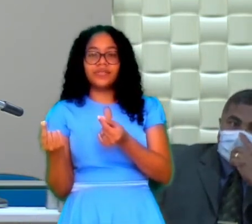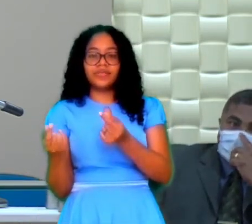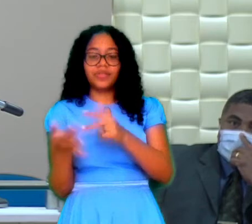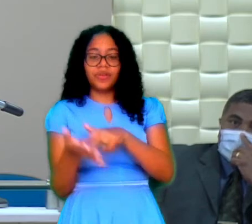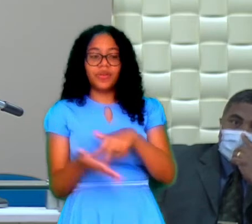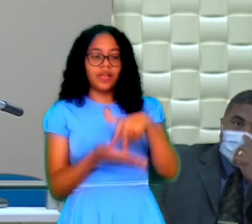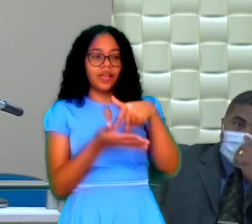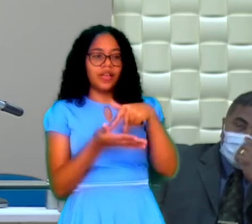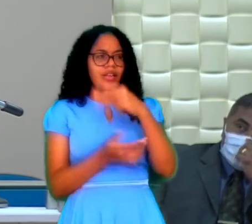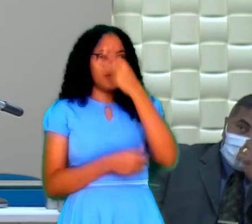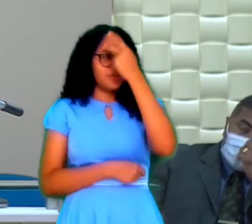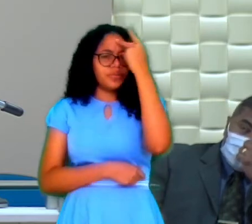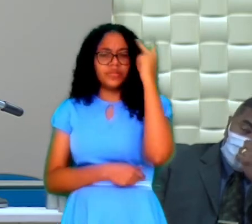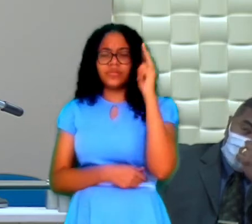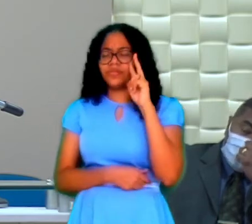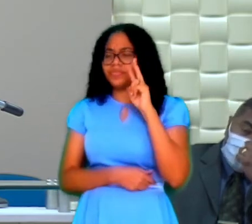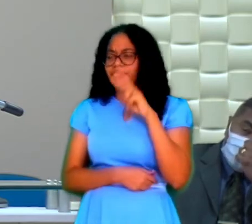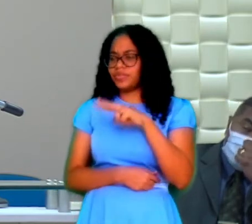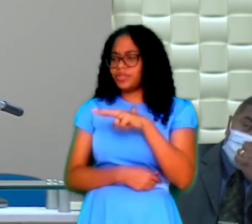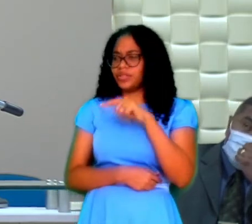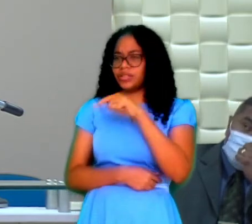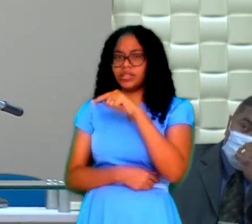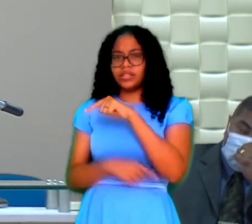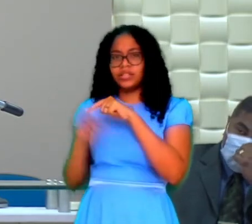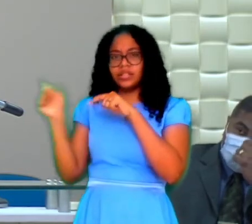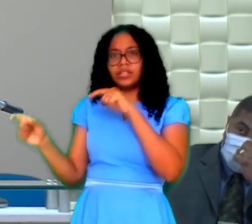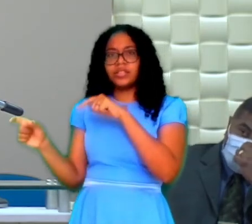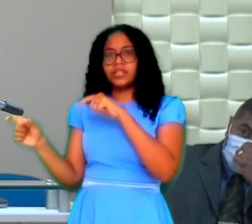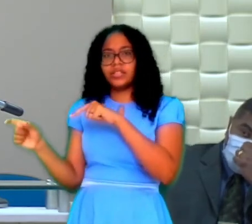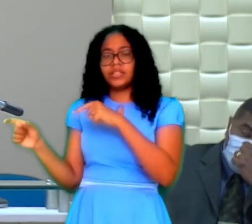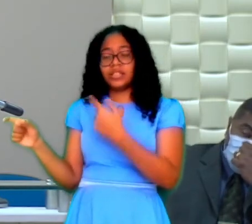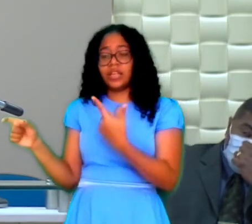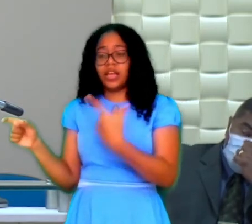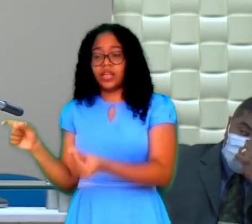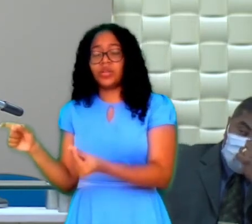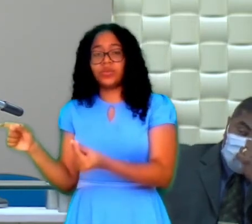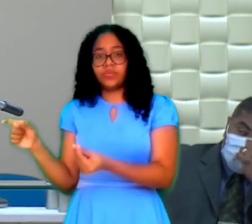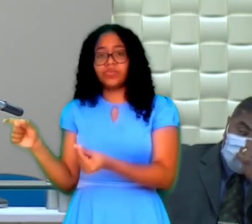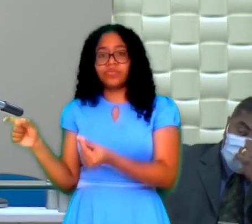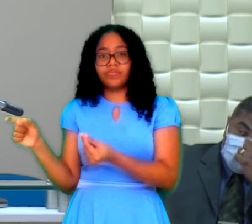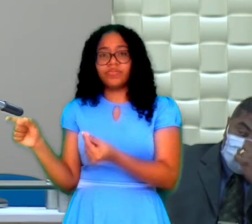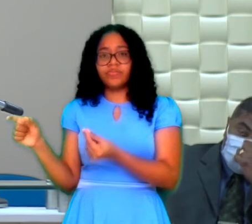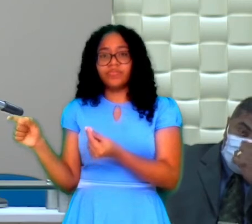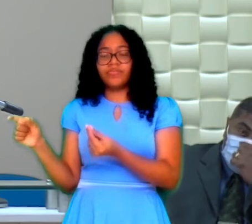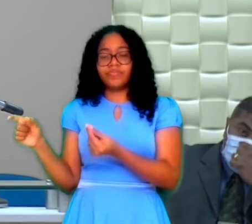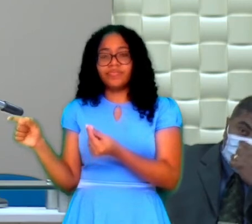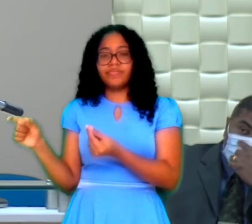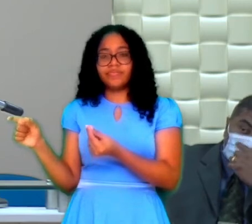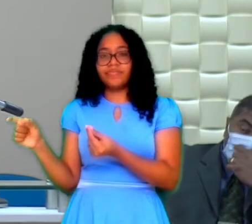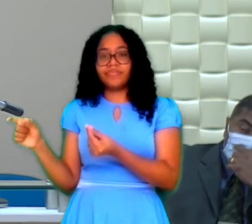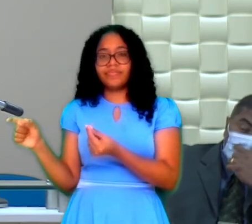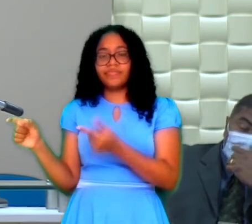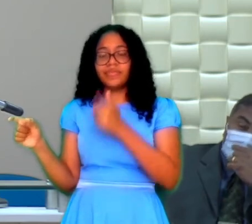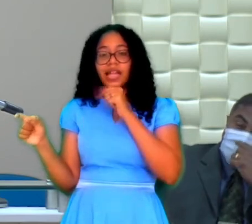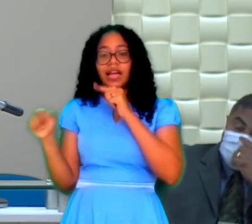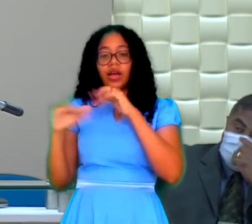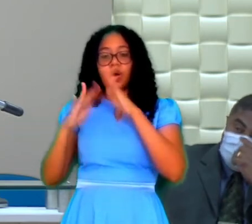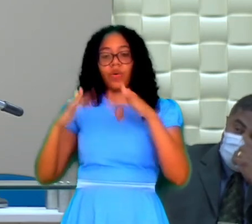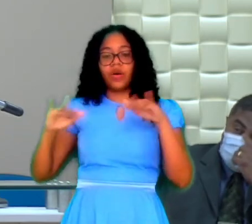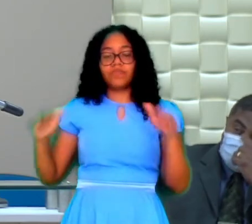E aí os homens fizeram uma oração a Deus, disseram: ó Deus, olha a situação aí. Esse homem é